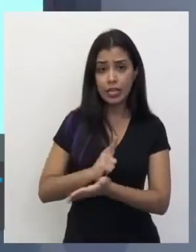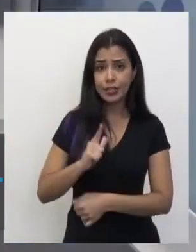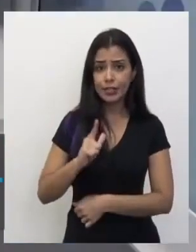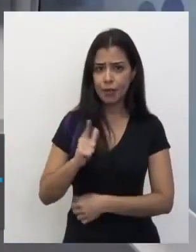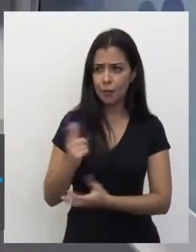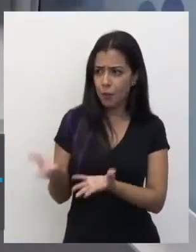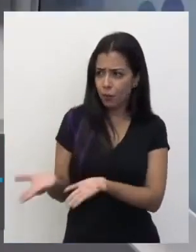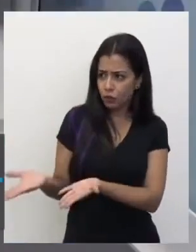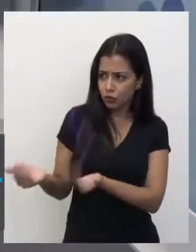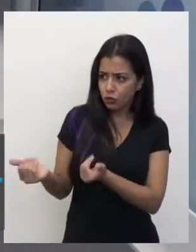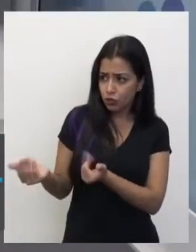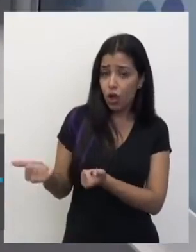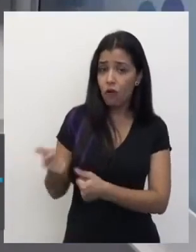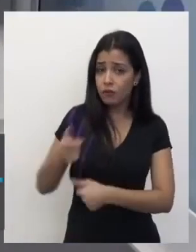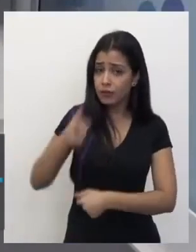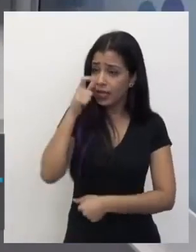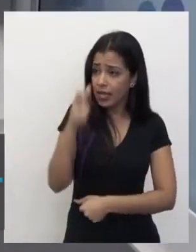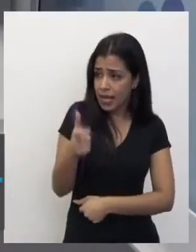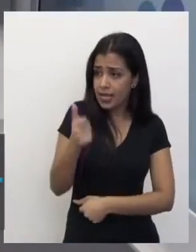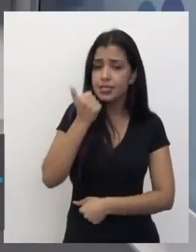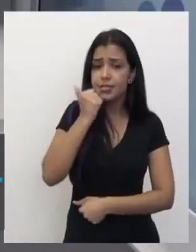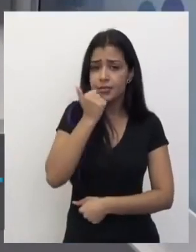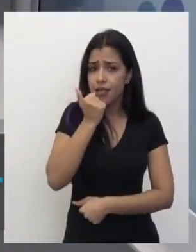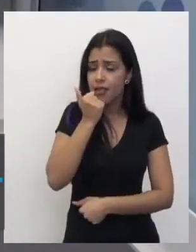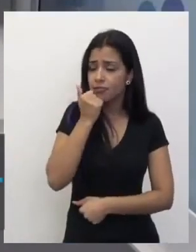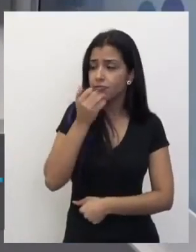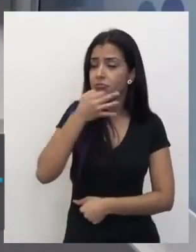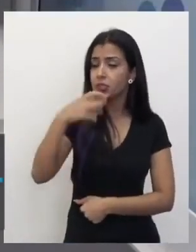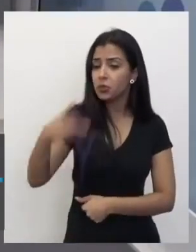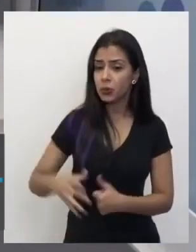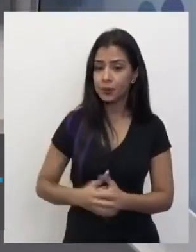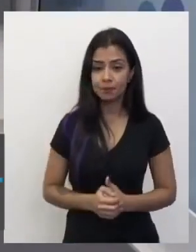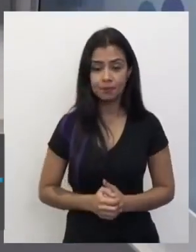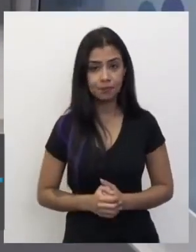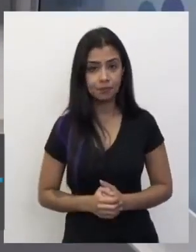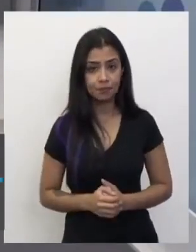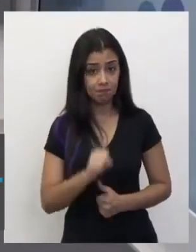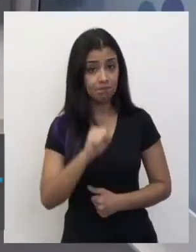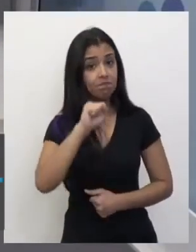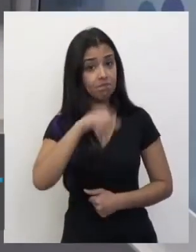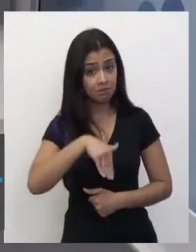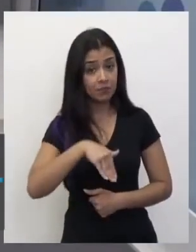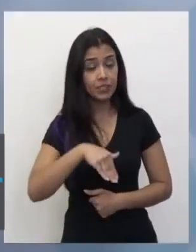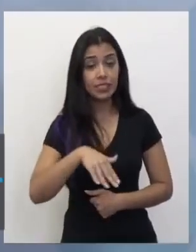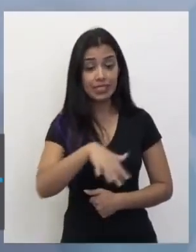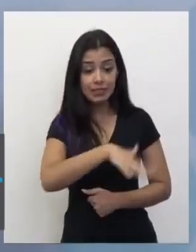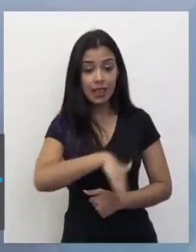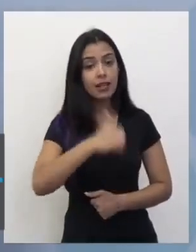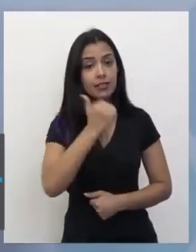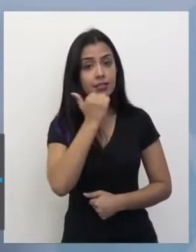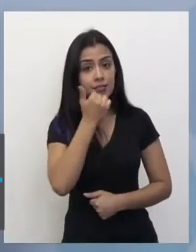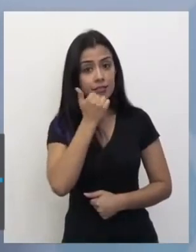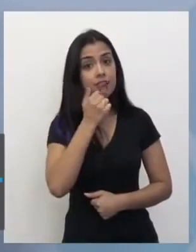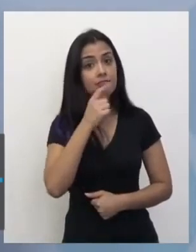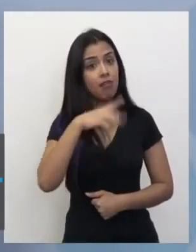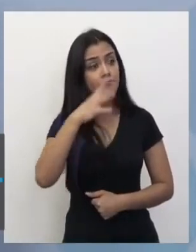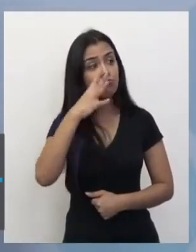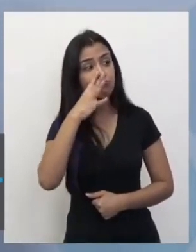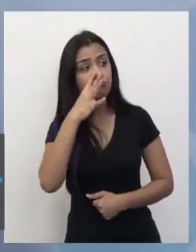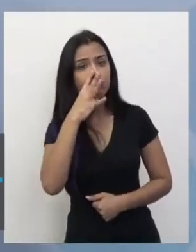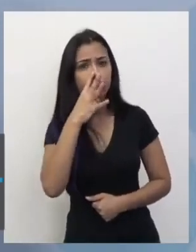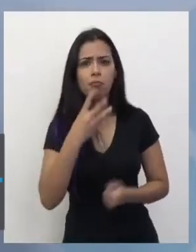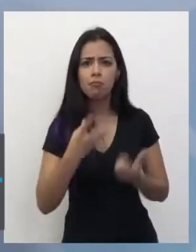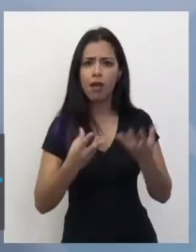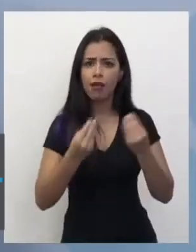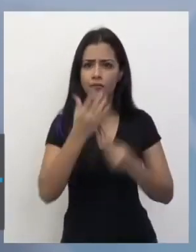de ciências ou não? Como que você vê essa questão? Sim, na área de ciências eu acredito que ela fascina muita gente.